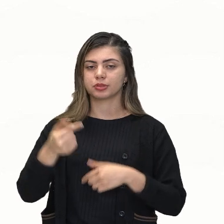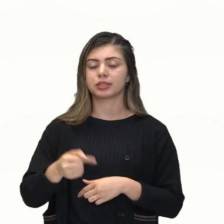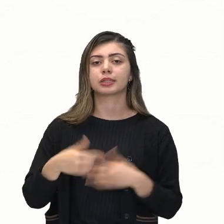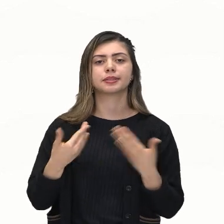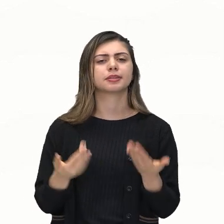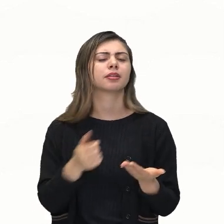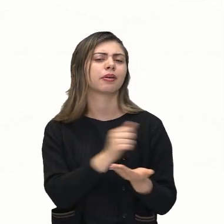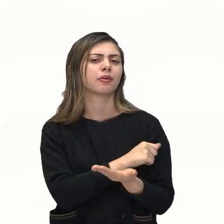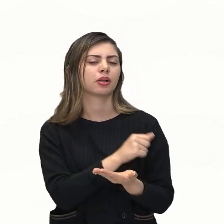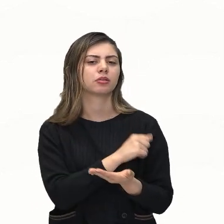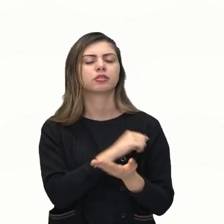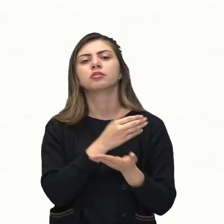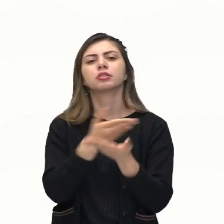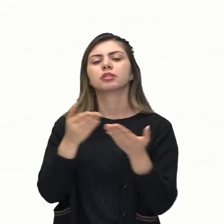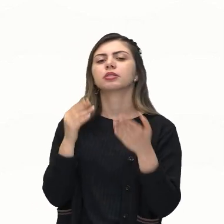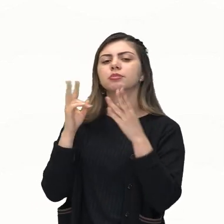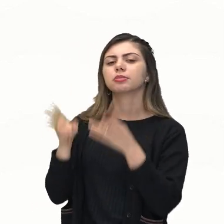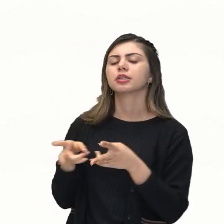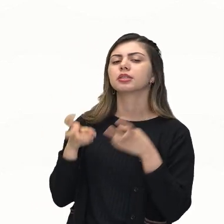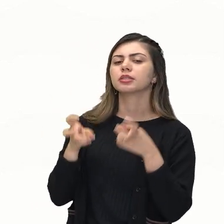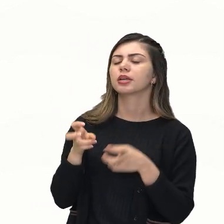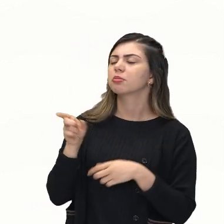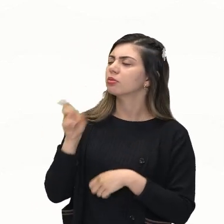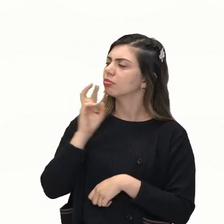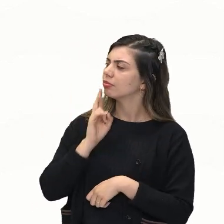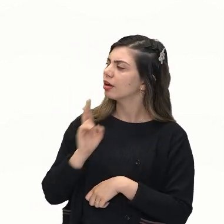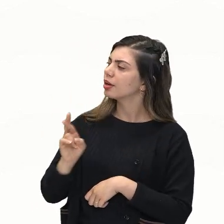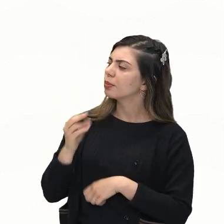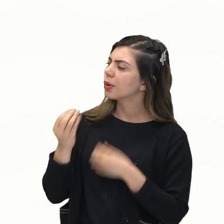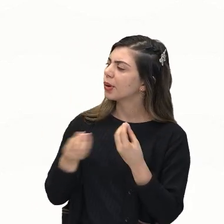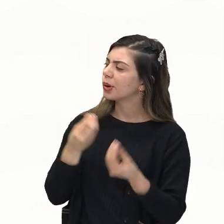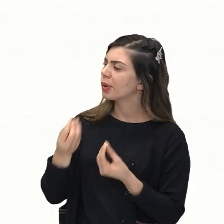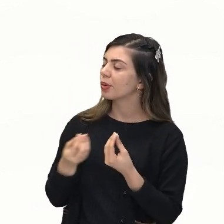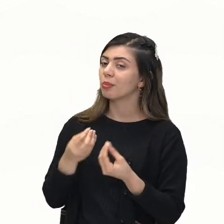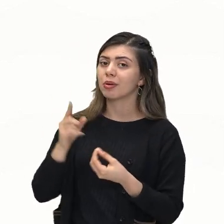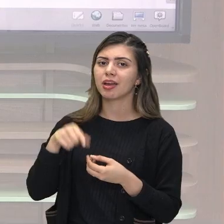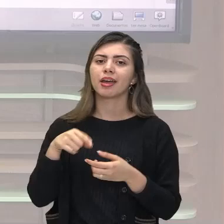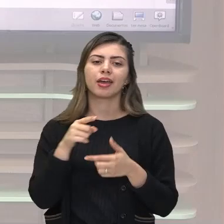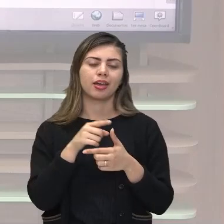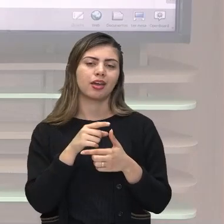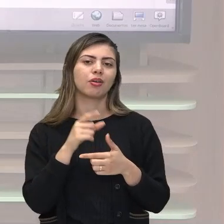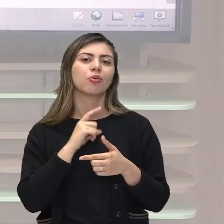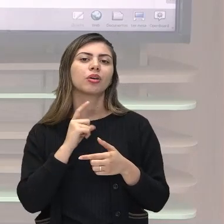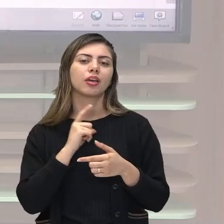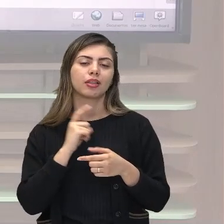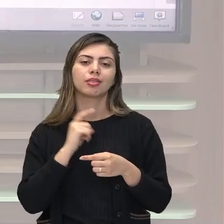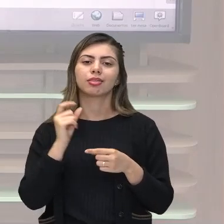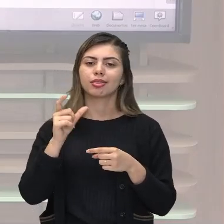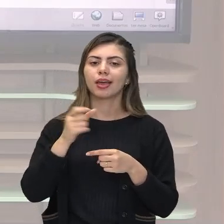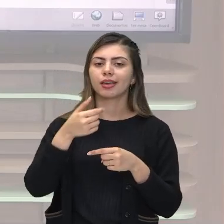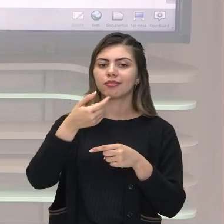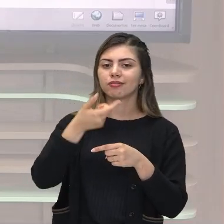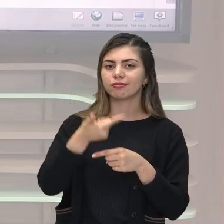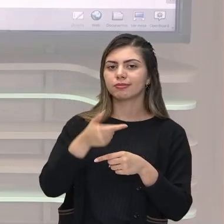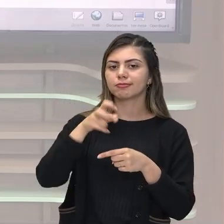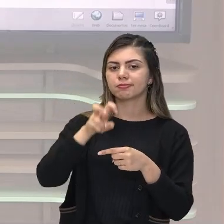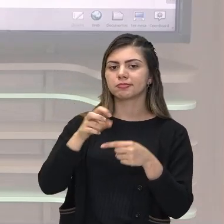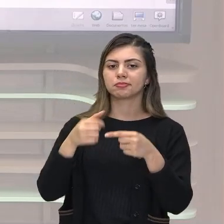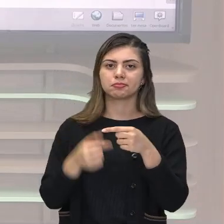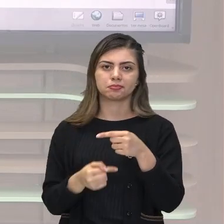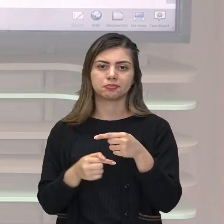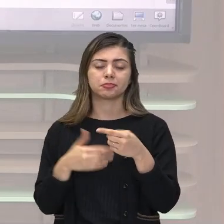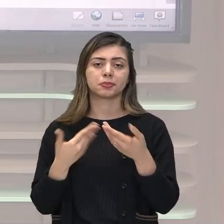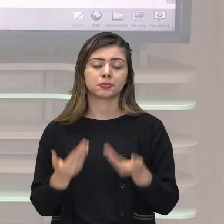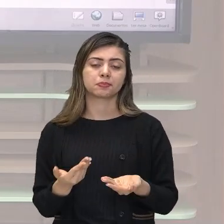Turma, reparem que aqui o nosso resultado, ele foi uma fração, onde essa fração ela não